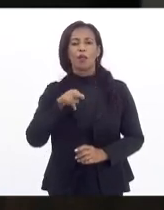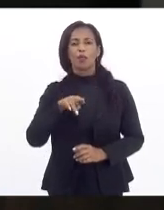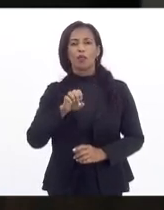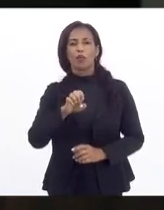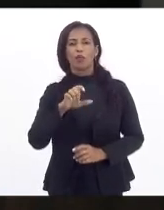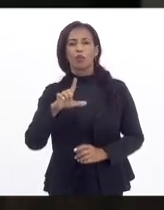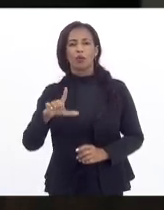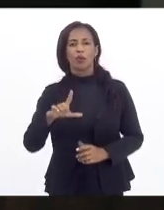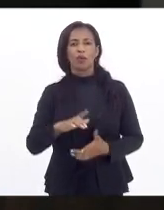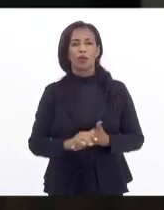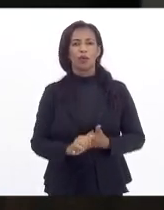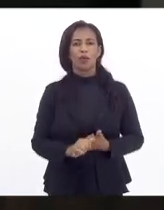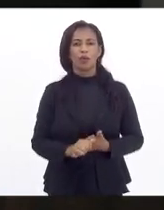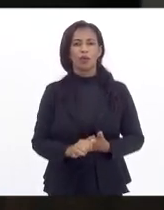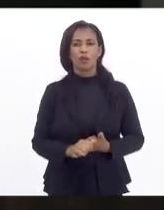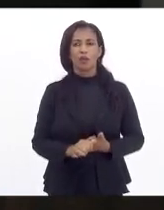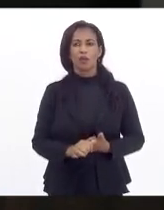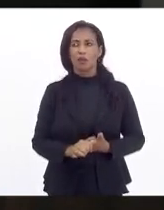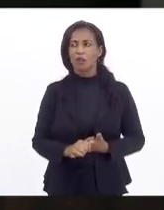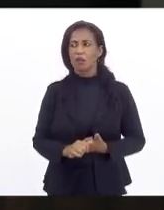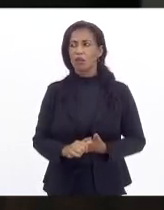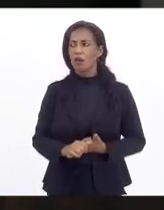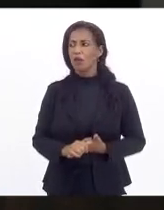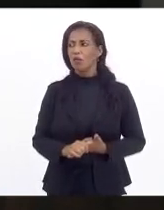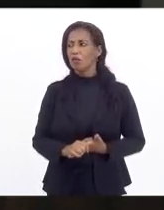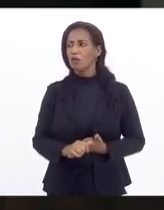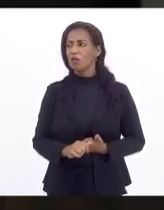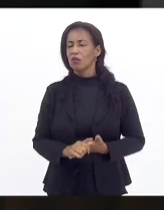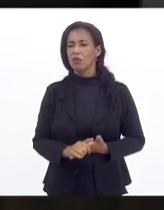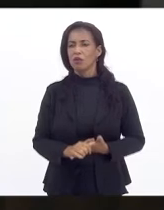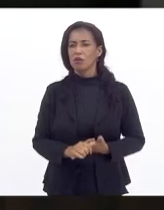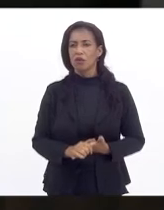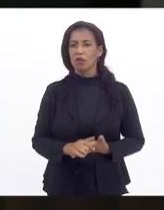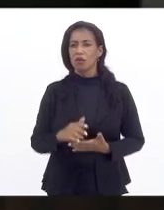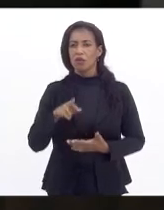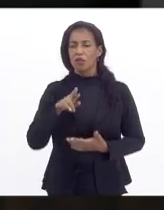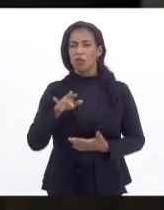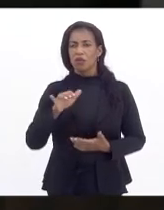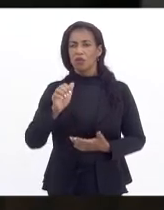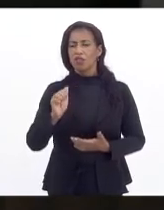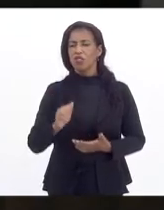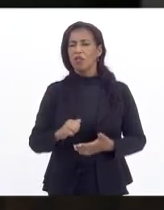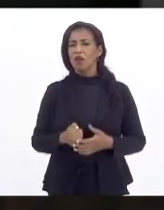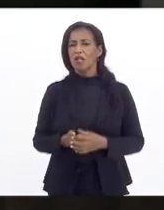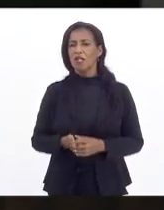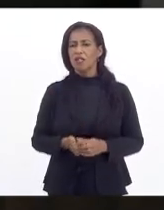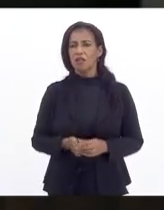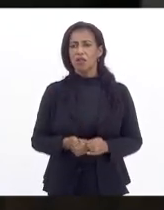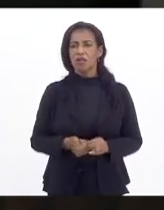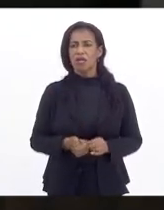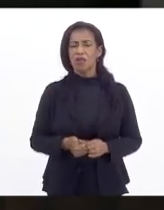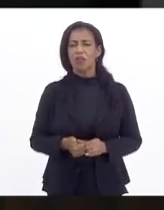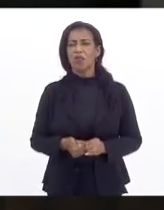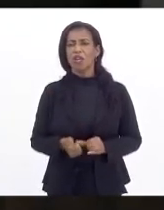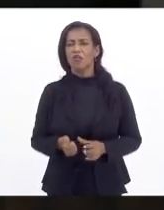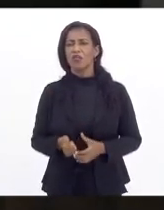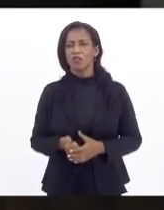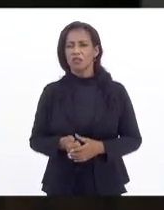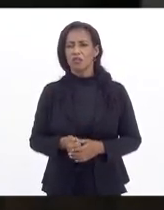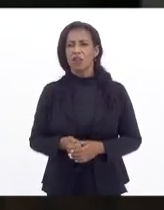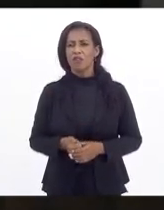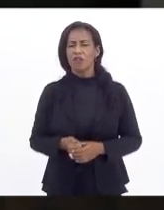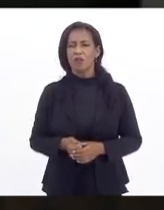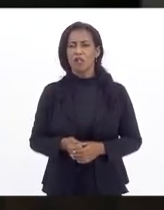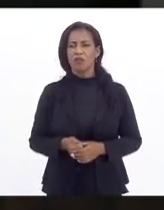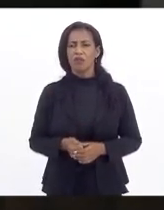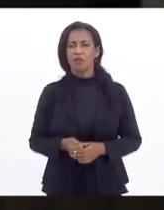Carvalho, Dani Monteiro, Sérgio Fernandes e Rubens Bontempo, que altera a resolução 586 de 2018, que